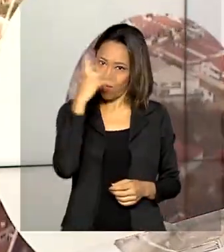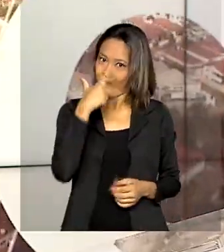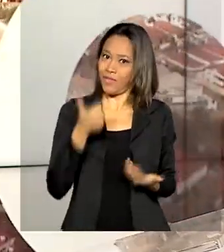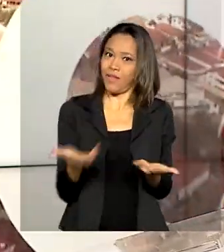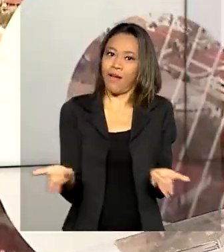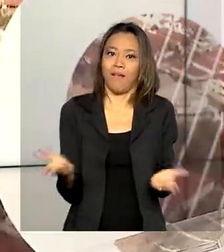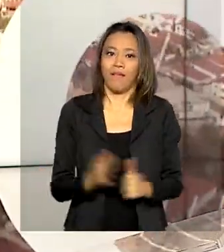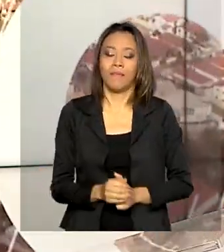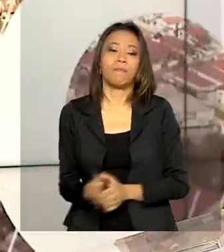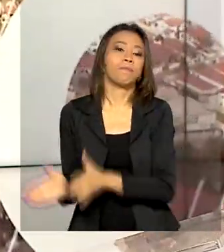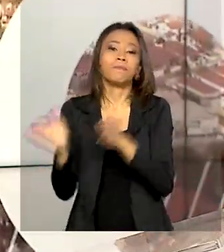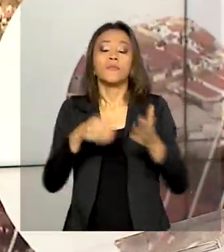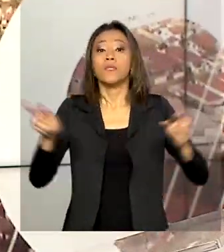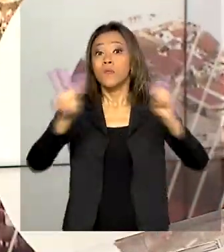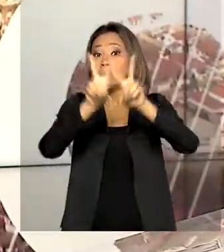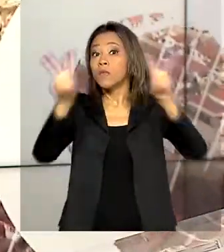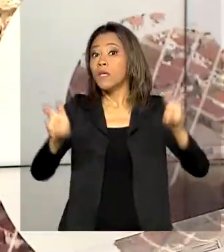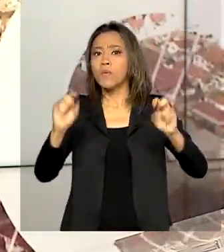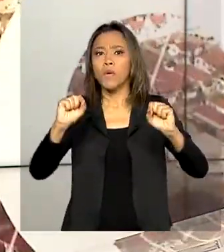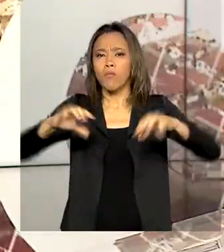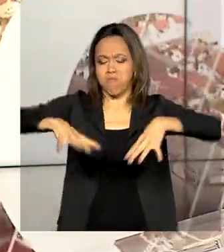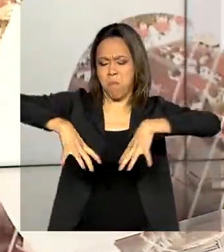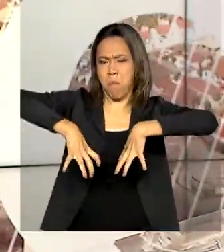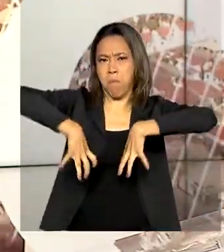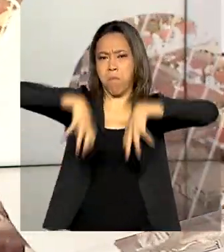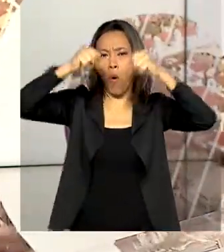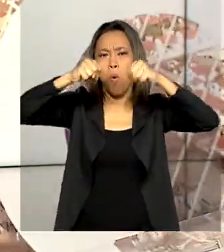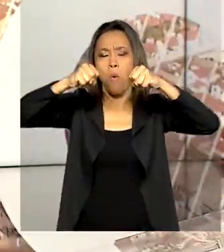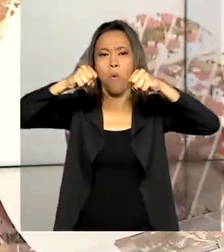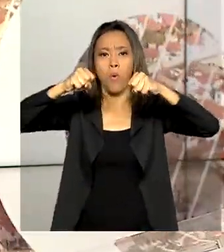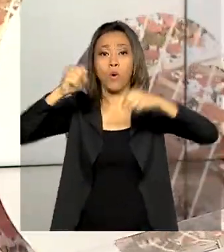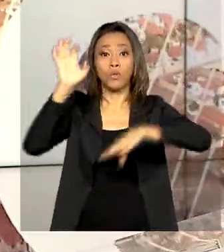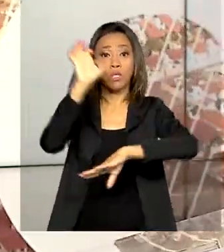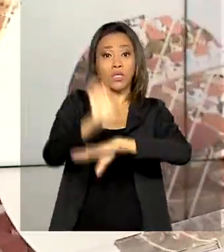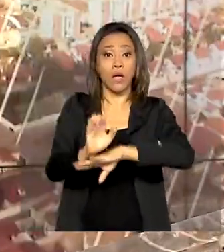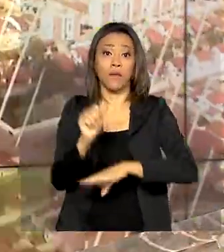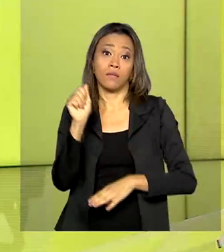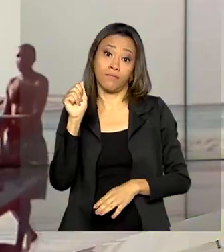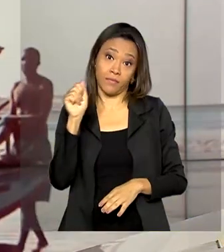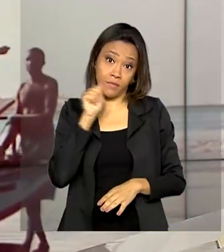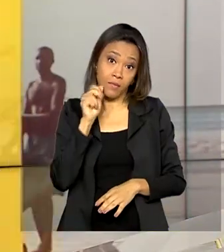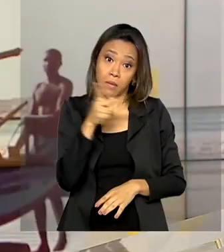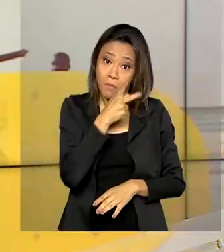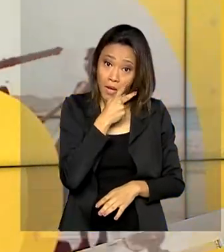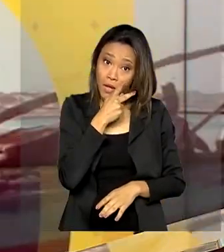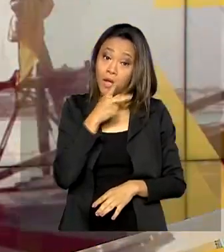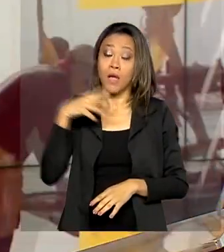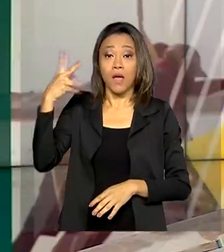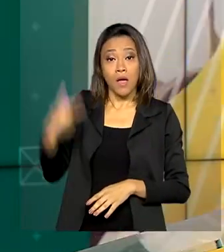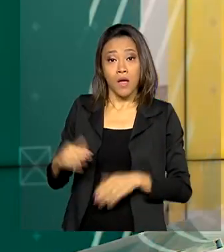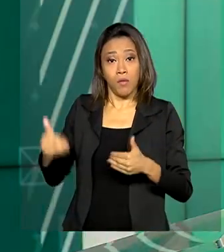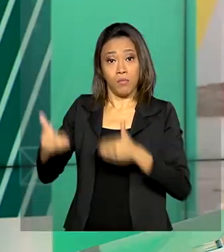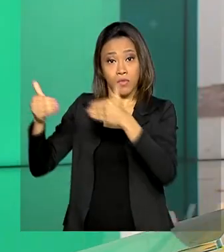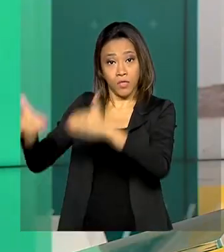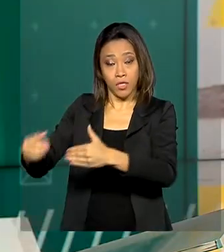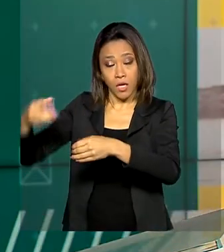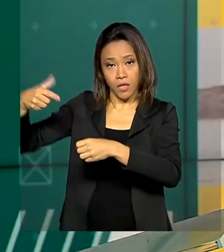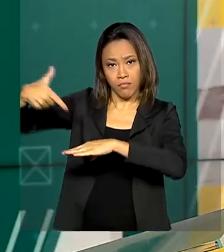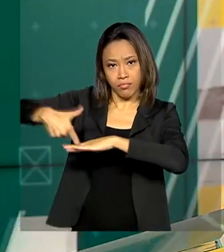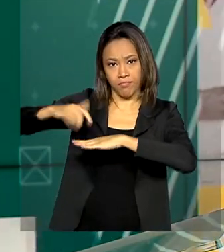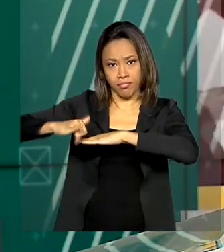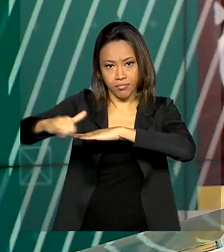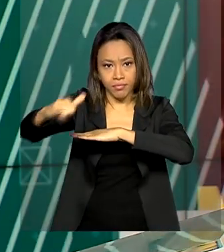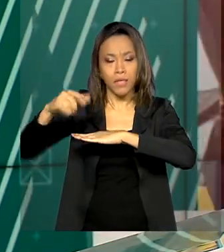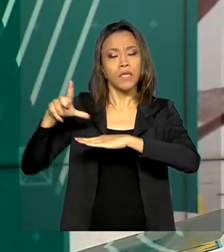O assunto agora é o apagão no Amapá. O Ministério de Minas e Energia criou um gabinete de crise para restabelecer o fornecimento de